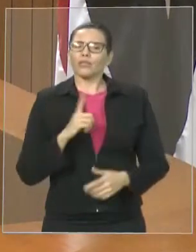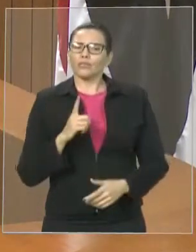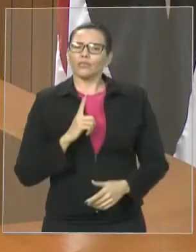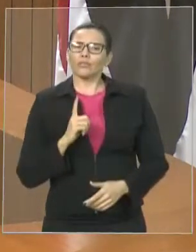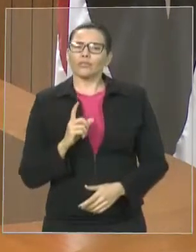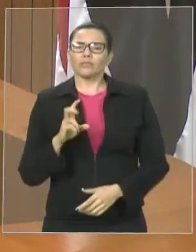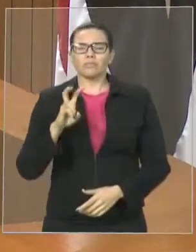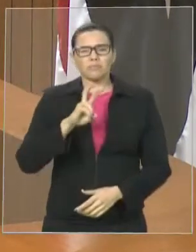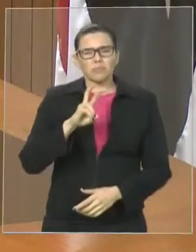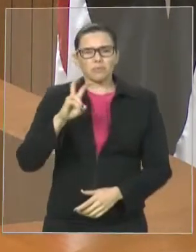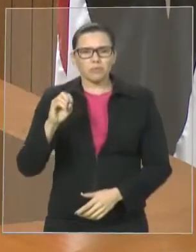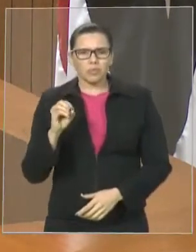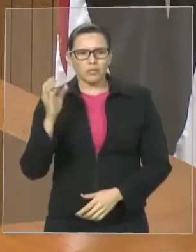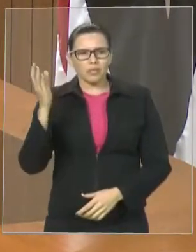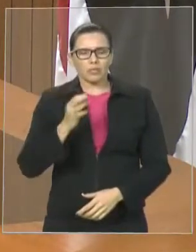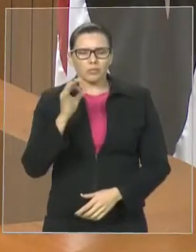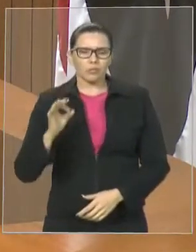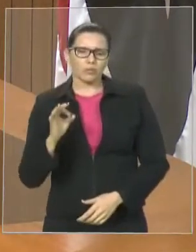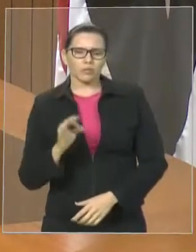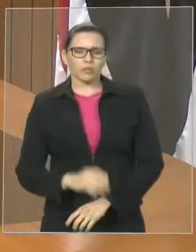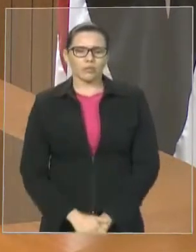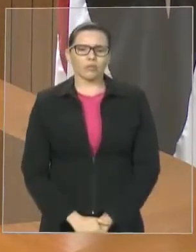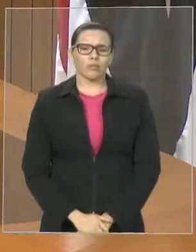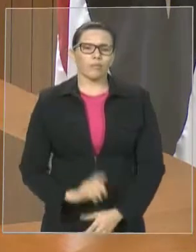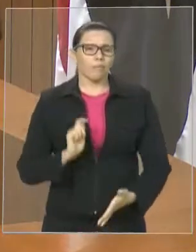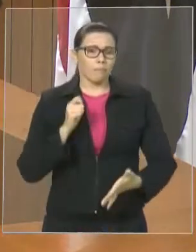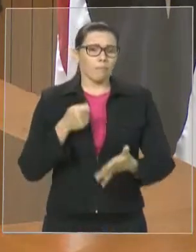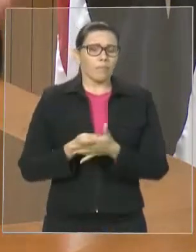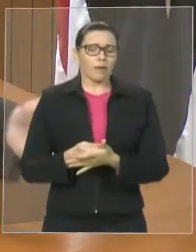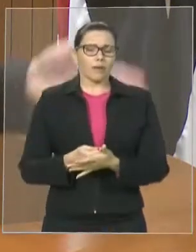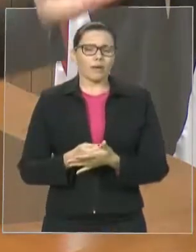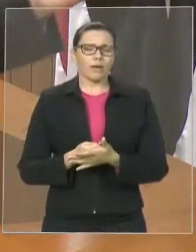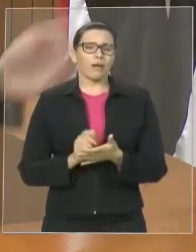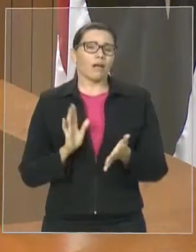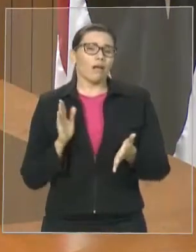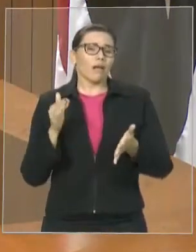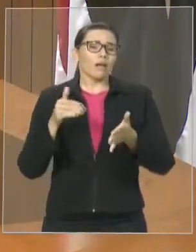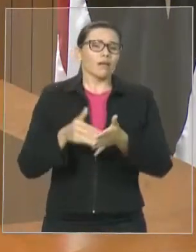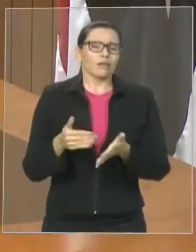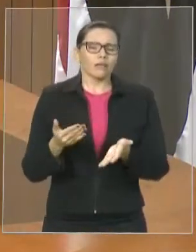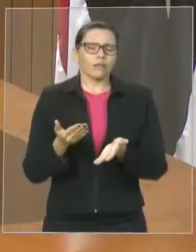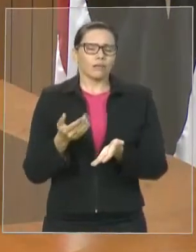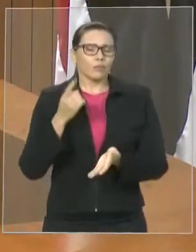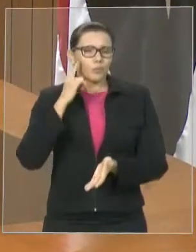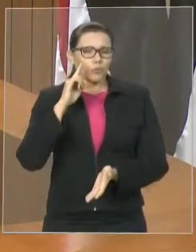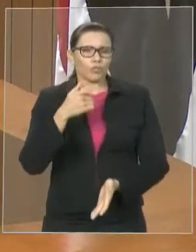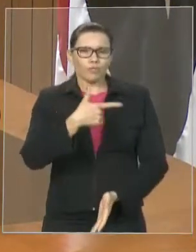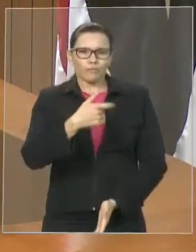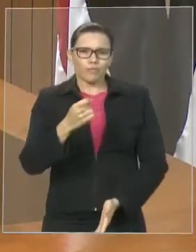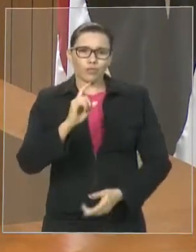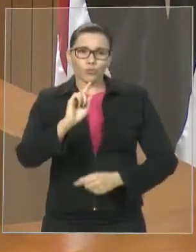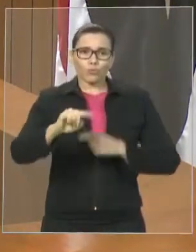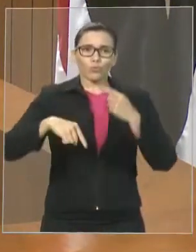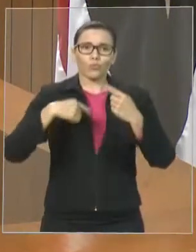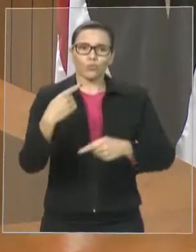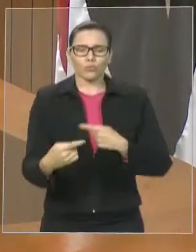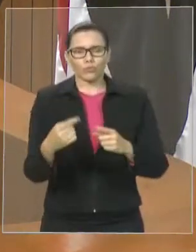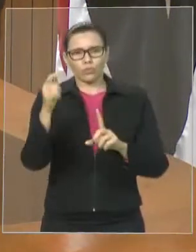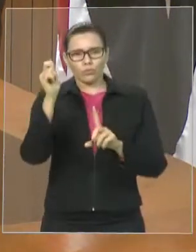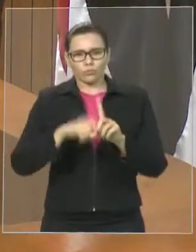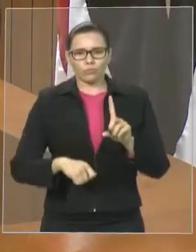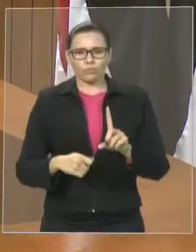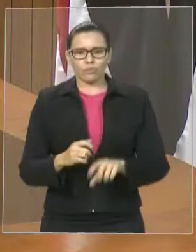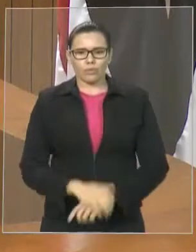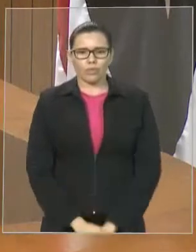ICMS do seu comércio até o dia 20 do mês seguinte, ele passa a cobrar à vista. Por outro lado,